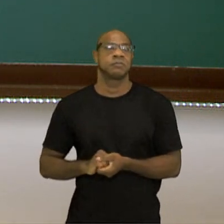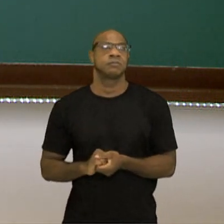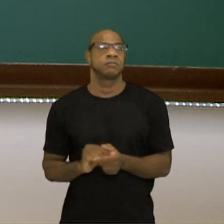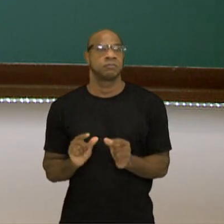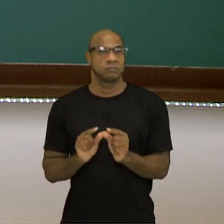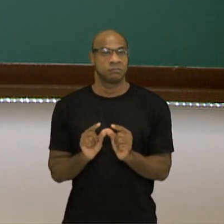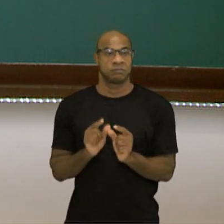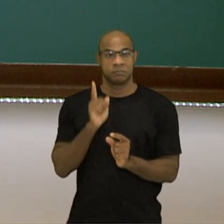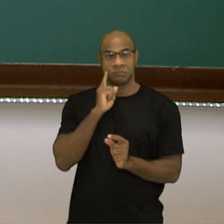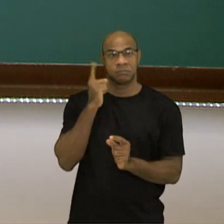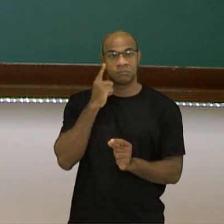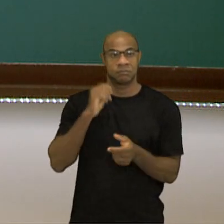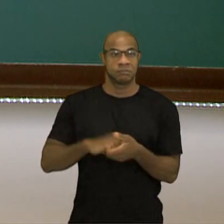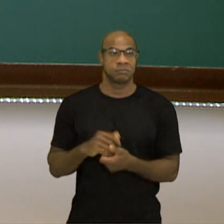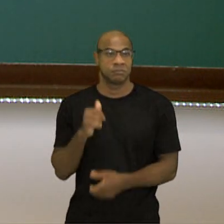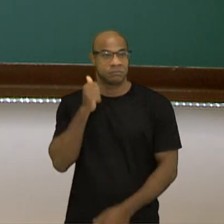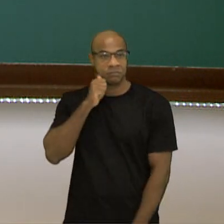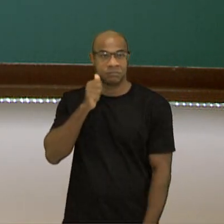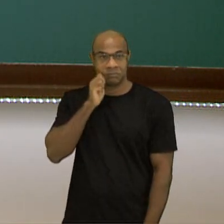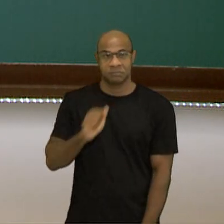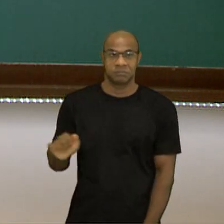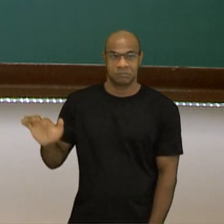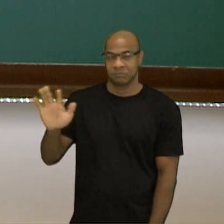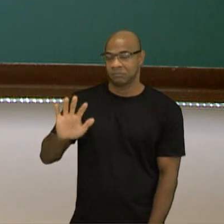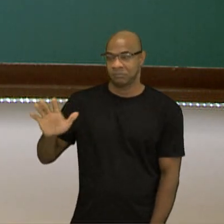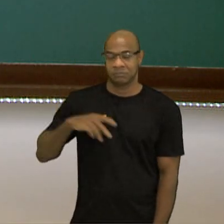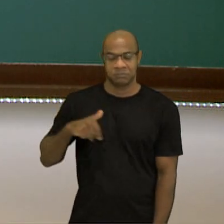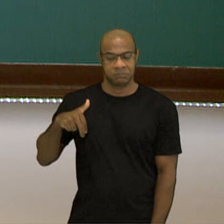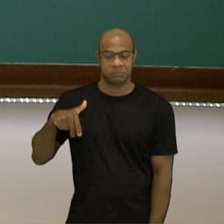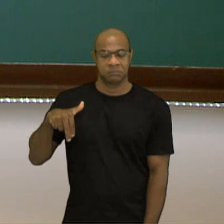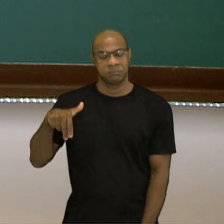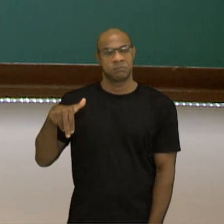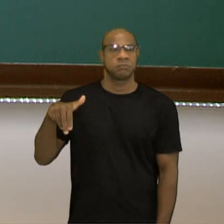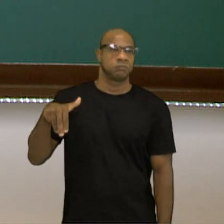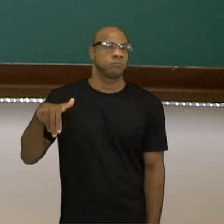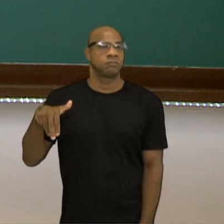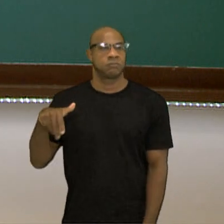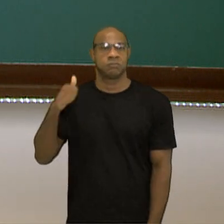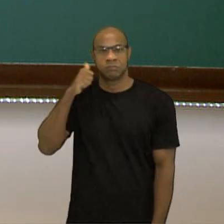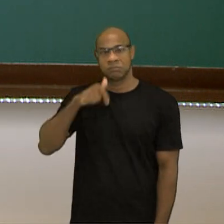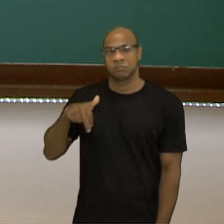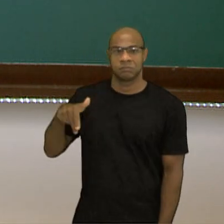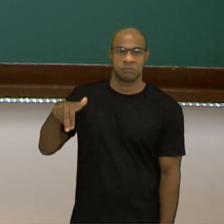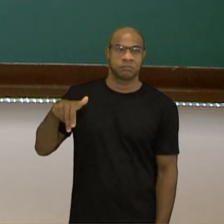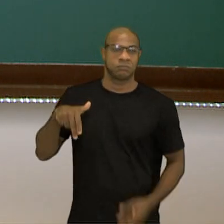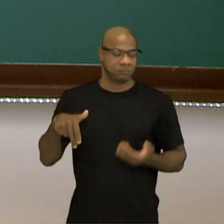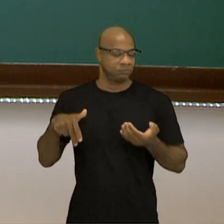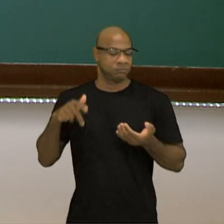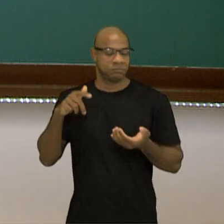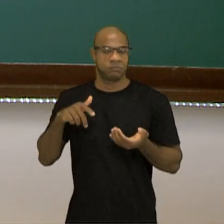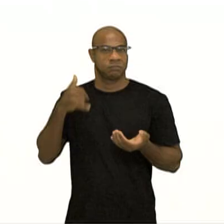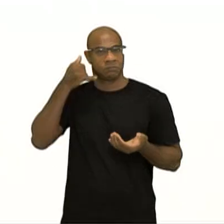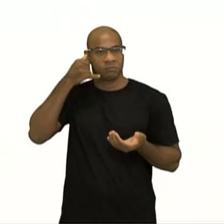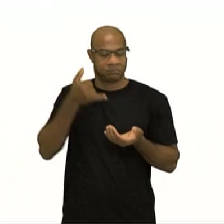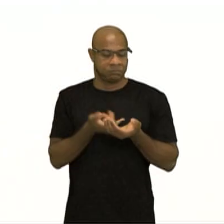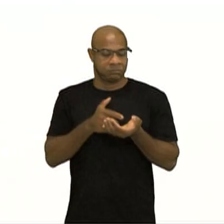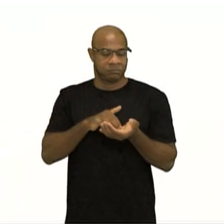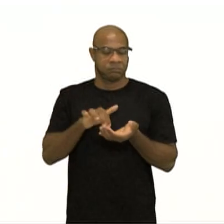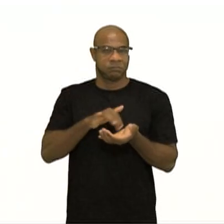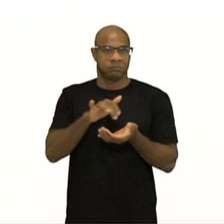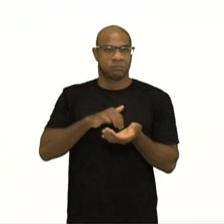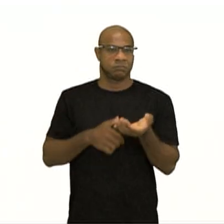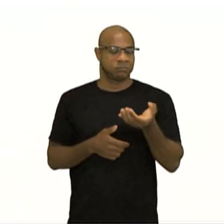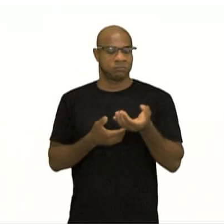só. Tem uma mocinha aqui, né? Ela está andando e ela está com o celular na mão, como você pode